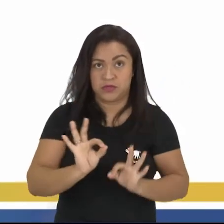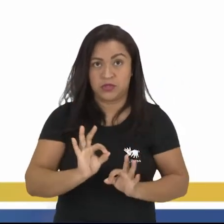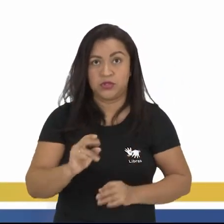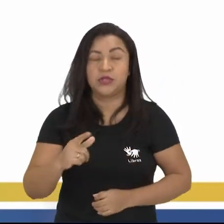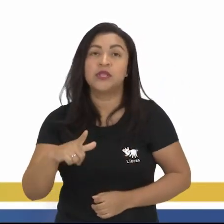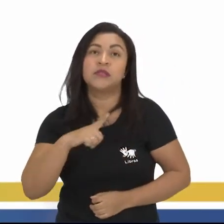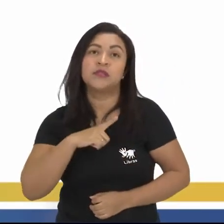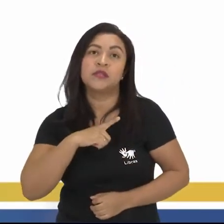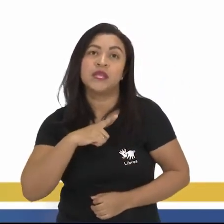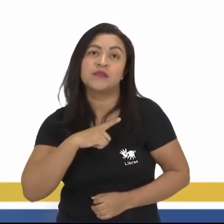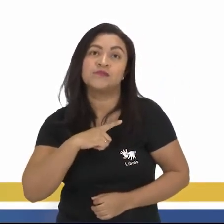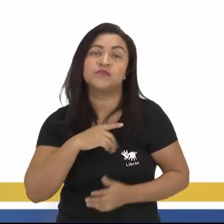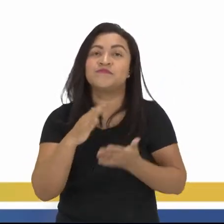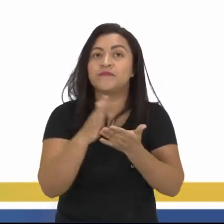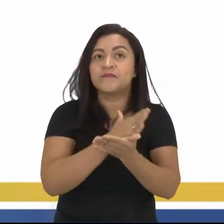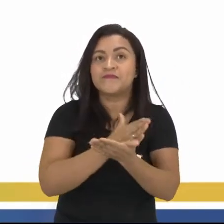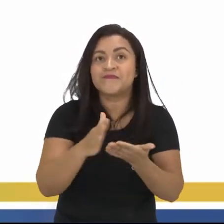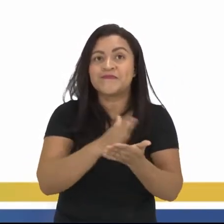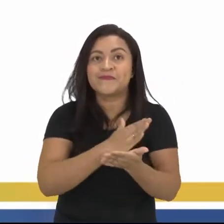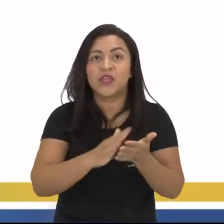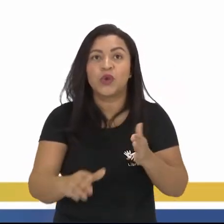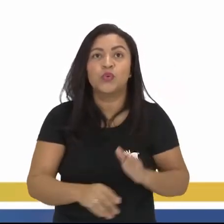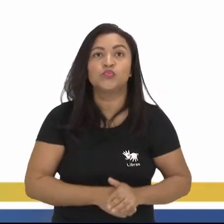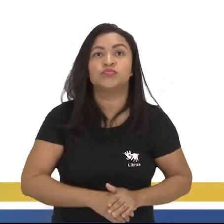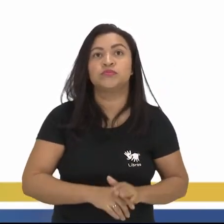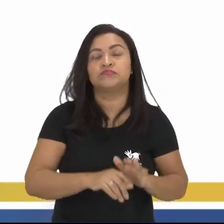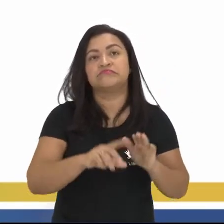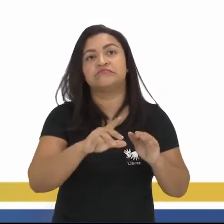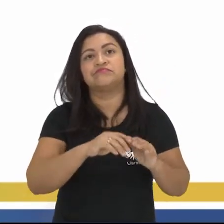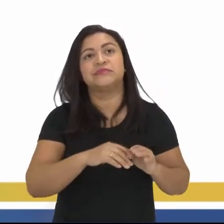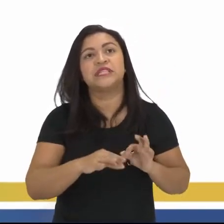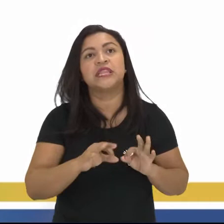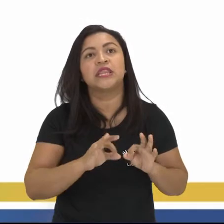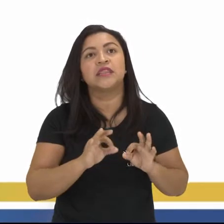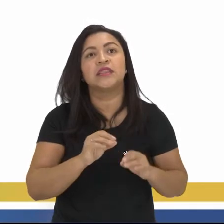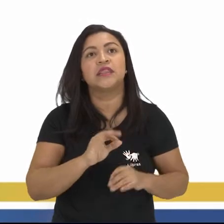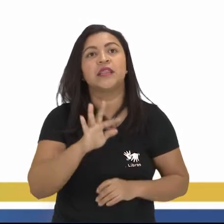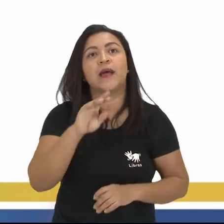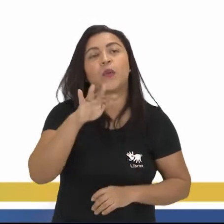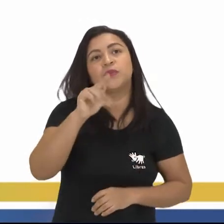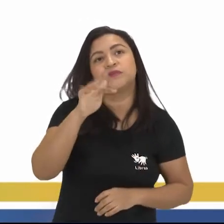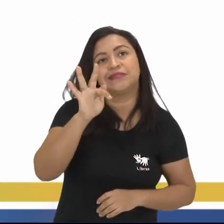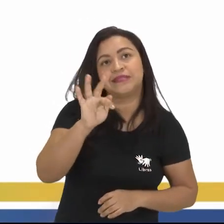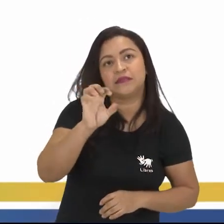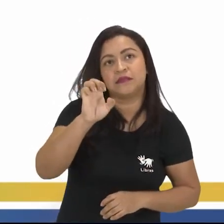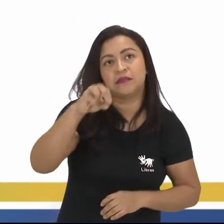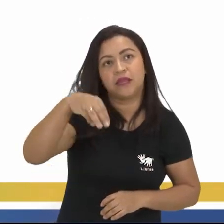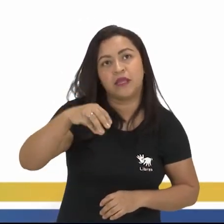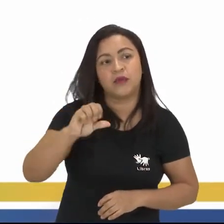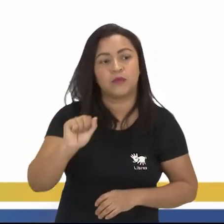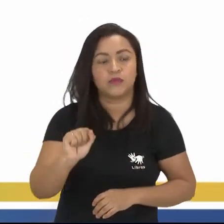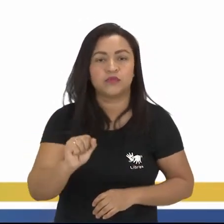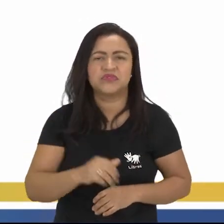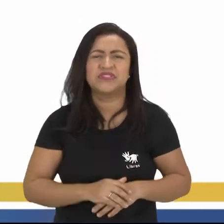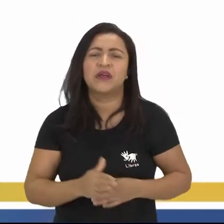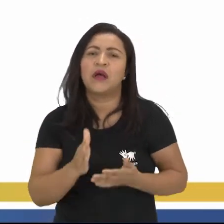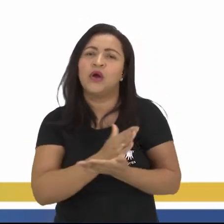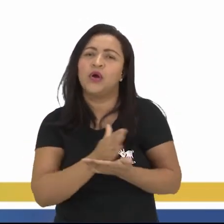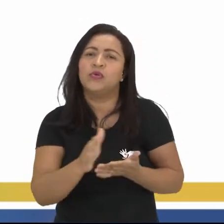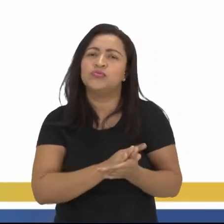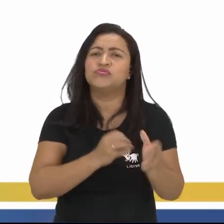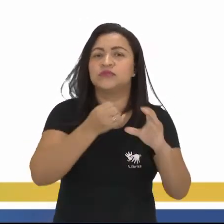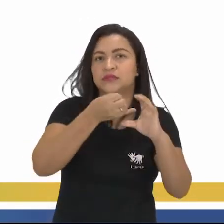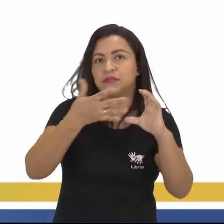temos alguns termos, alguns conceitos bastante interessantes a respeito do marxismo. Então